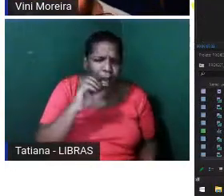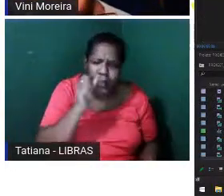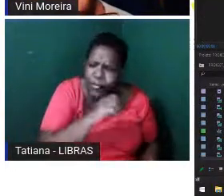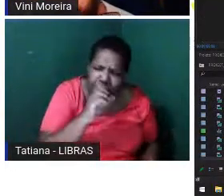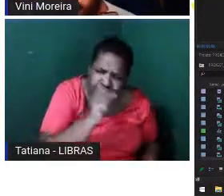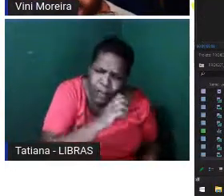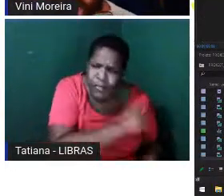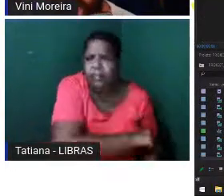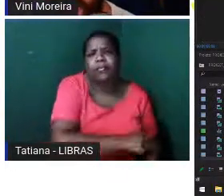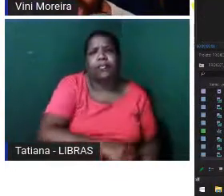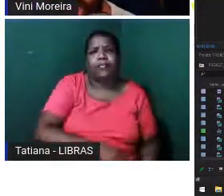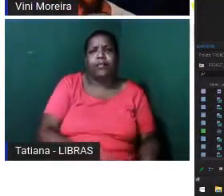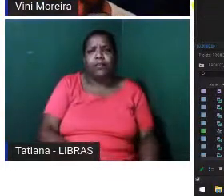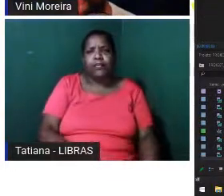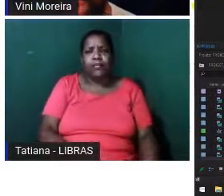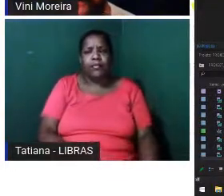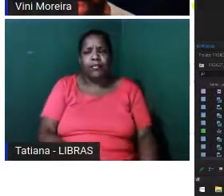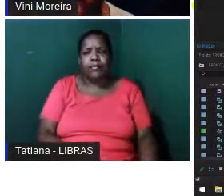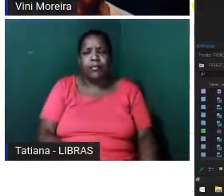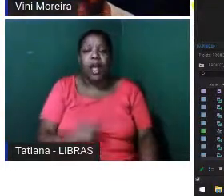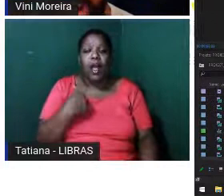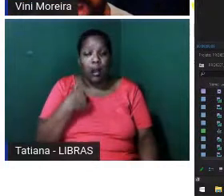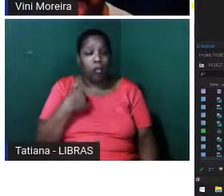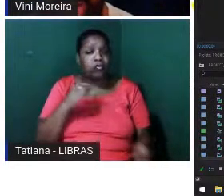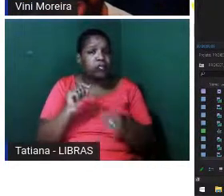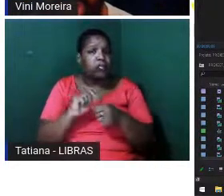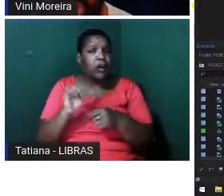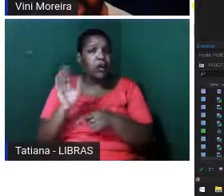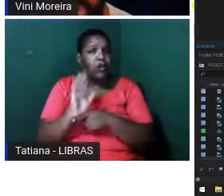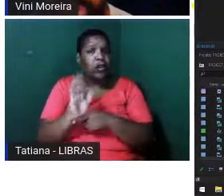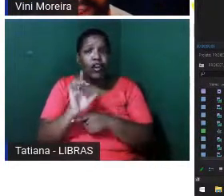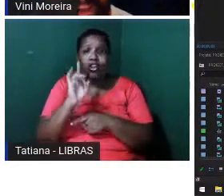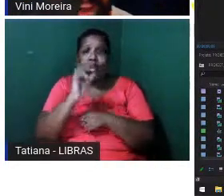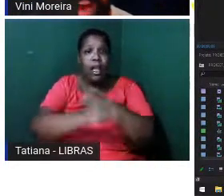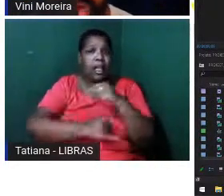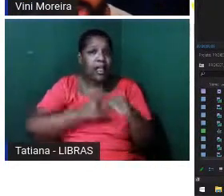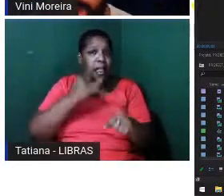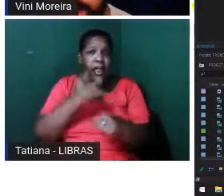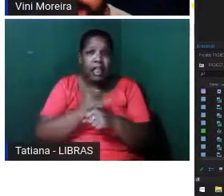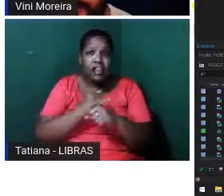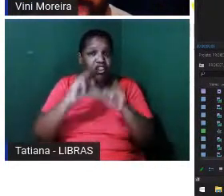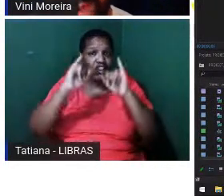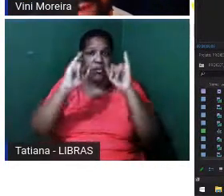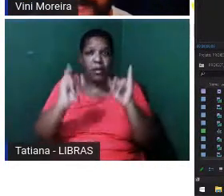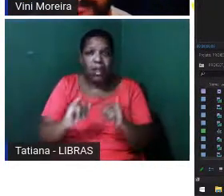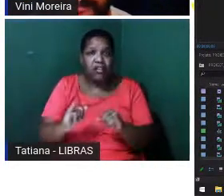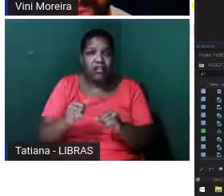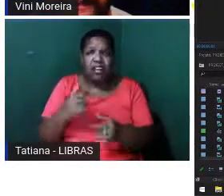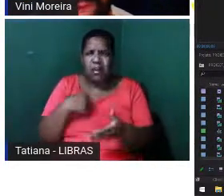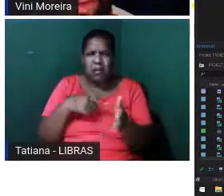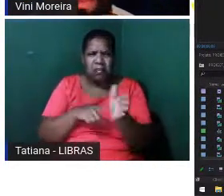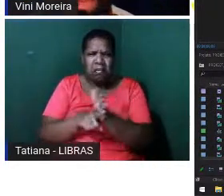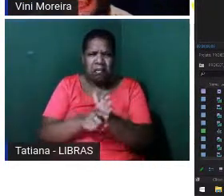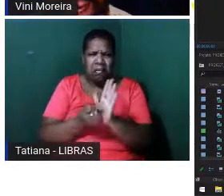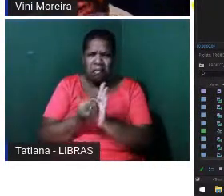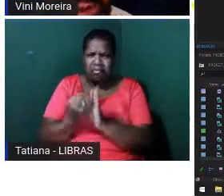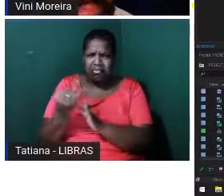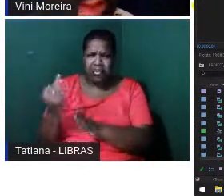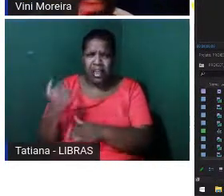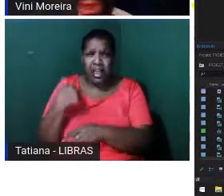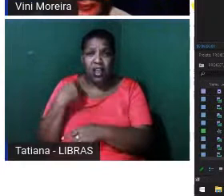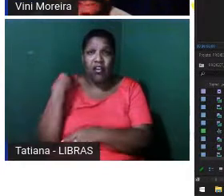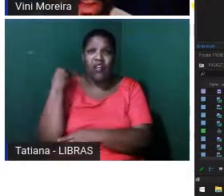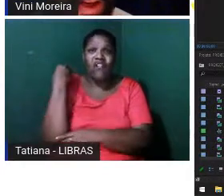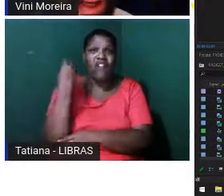rápido do rápido e o vídeo só com imagens de internet eu baixei eu nem pesquisei muita coisa eu pesquisei